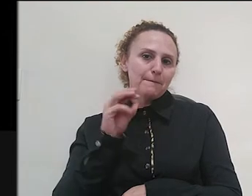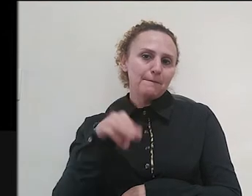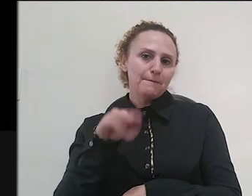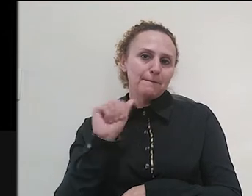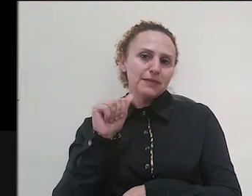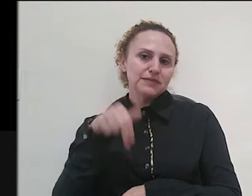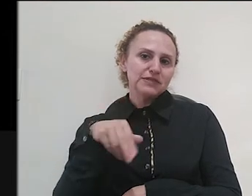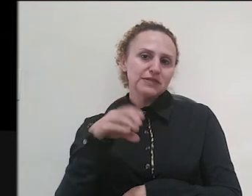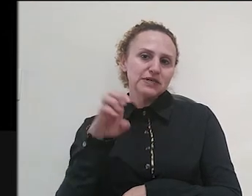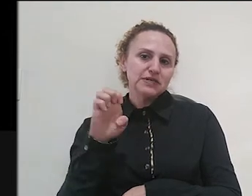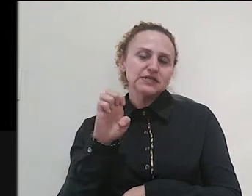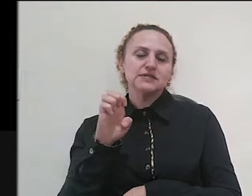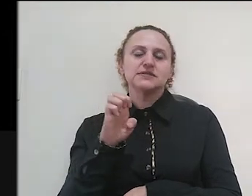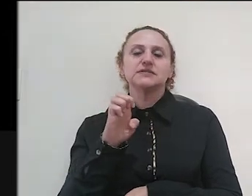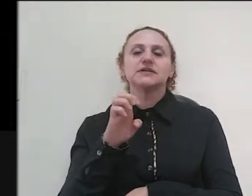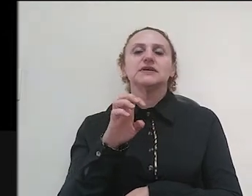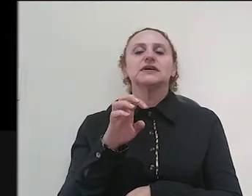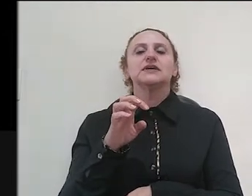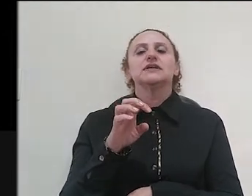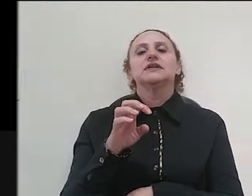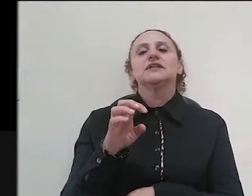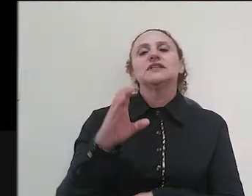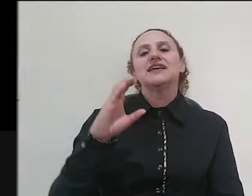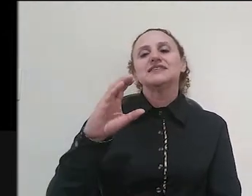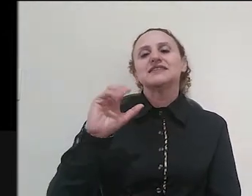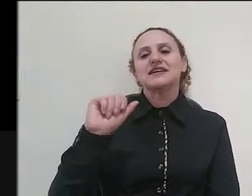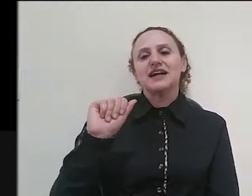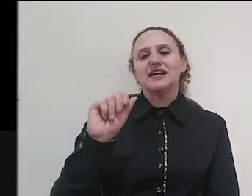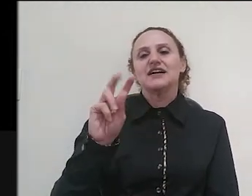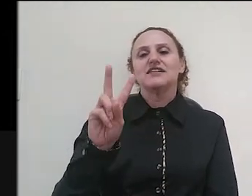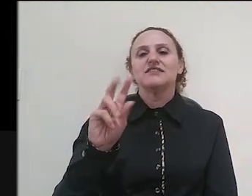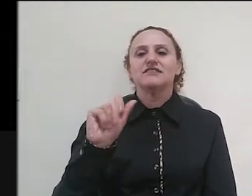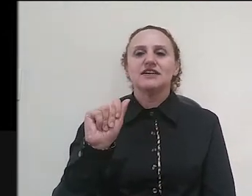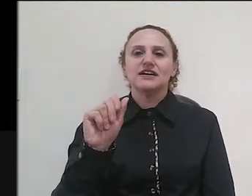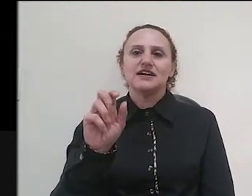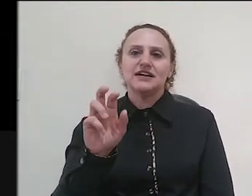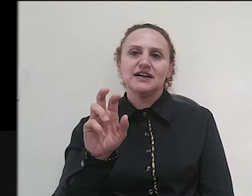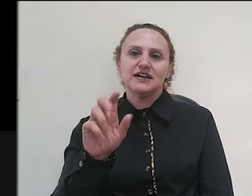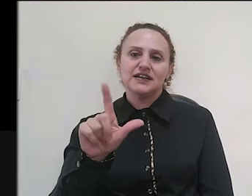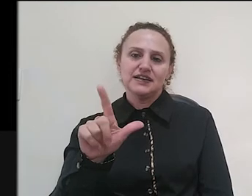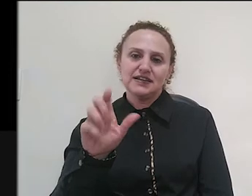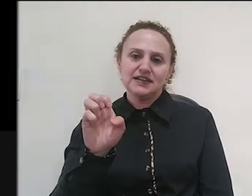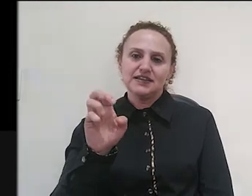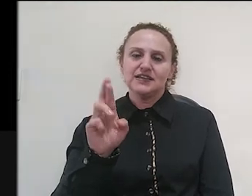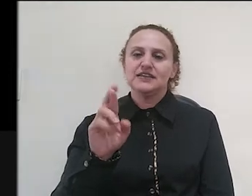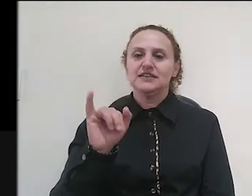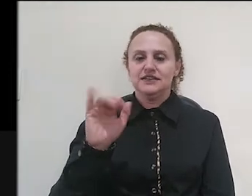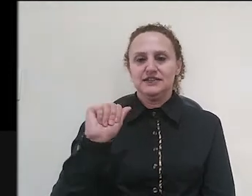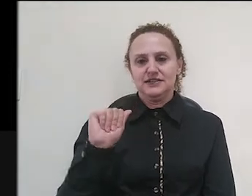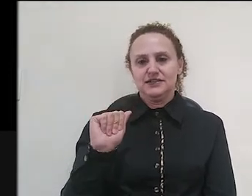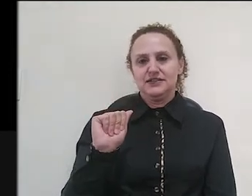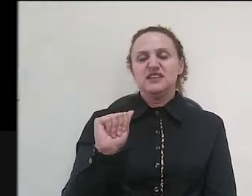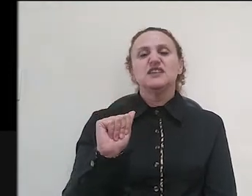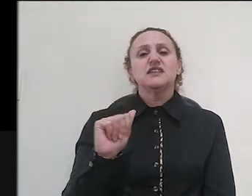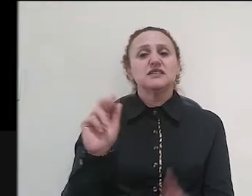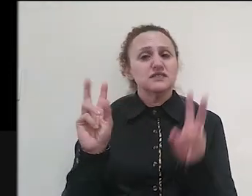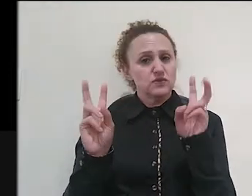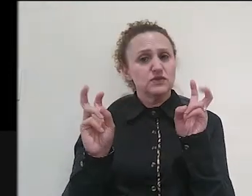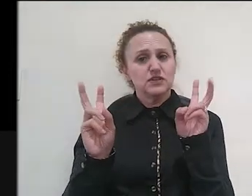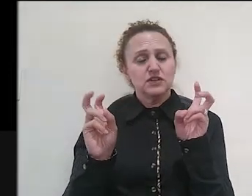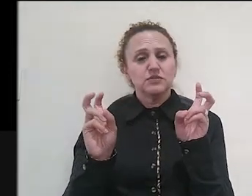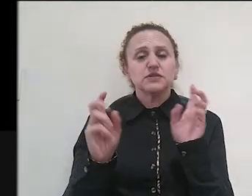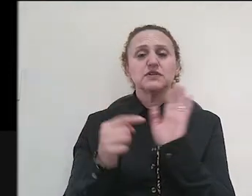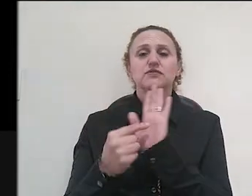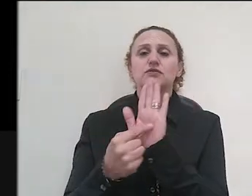lenda do Artúria e os cavaleiros da Távola Redonda, a busca do Santo Graal, são temas que vão aparecer na